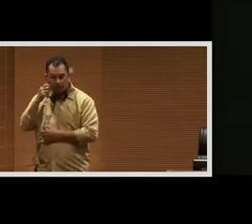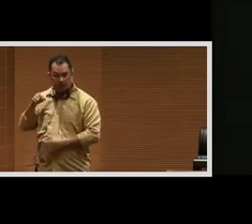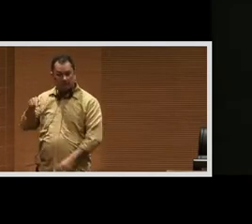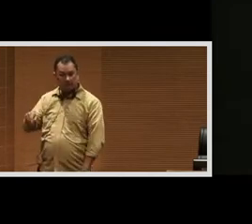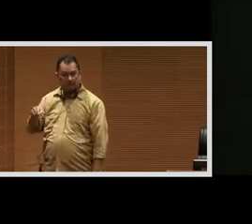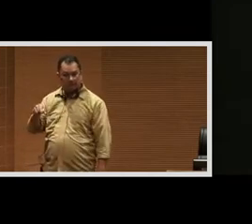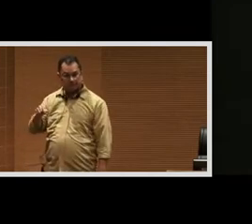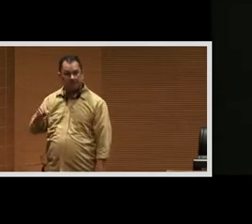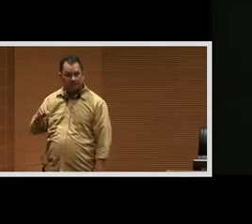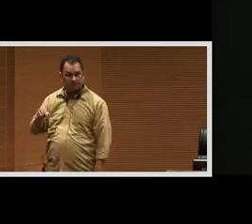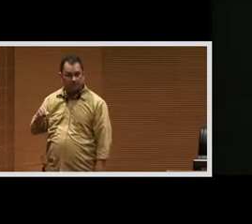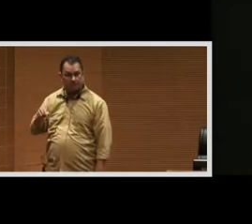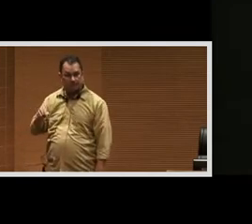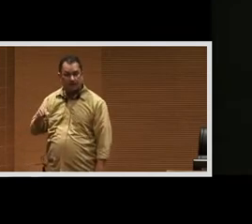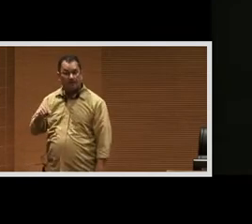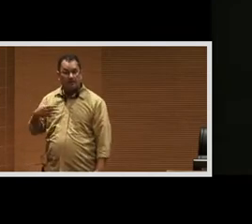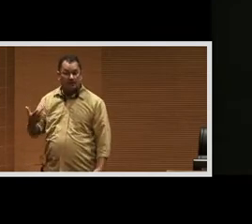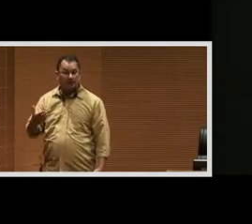os irmãos mais velhos